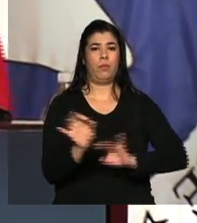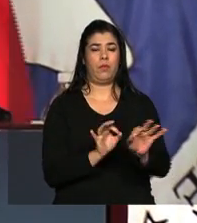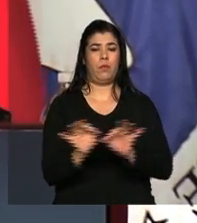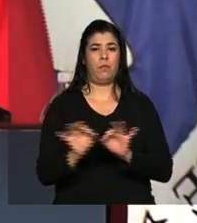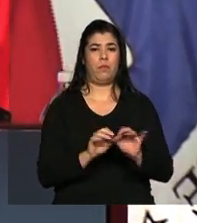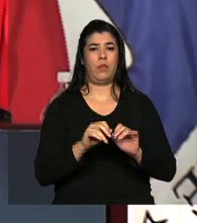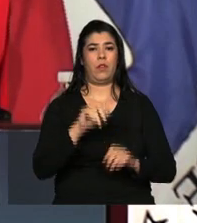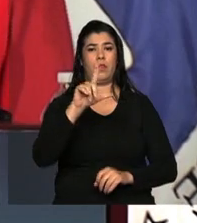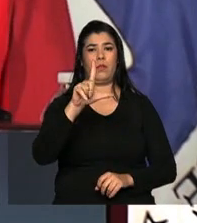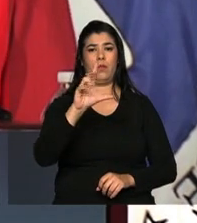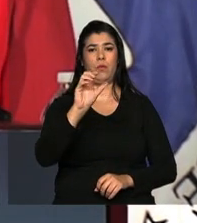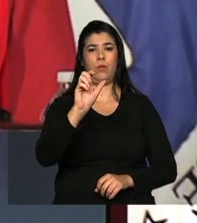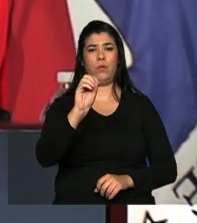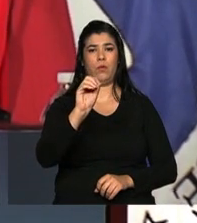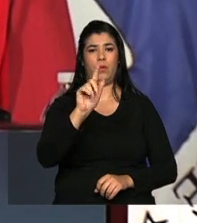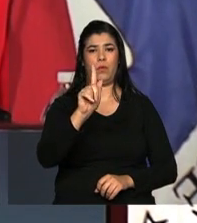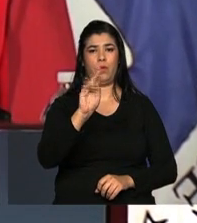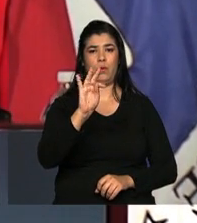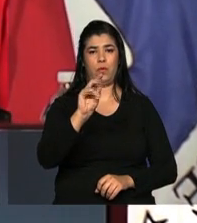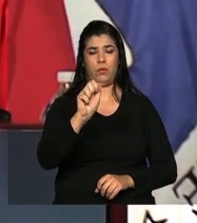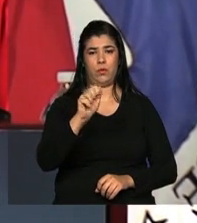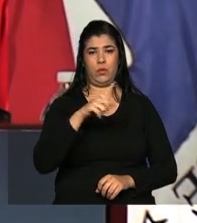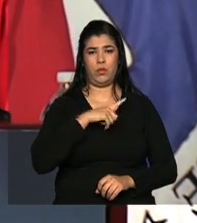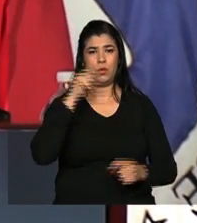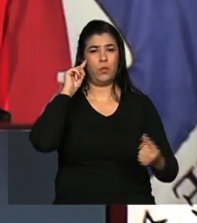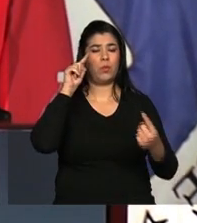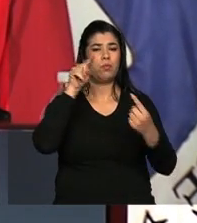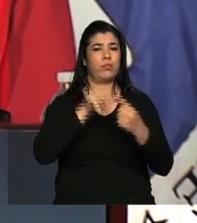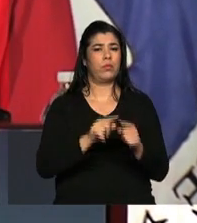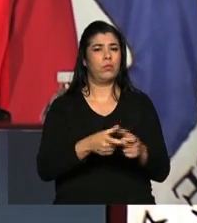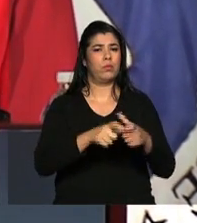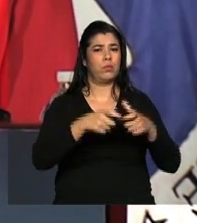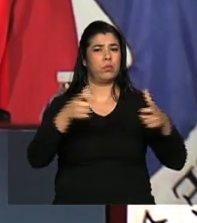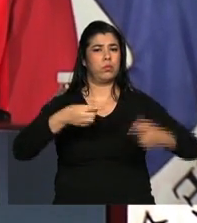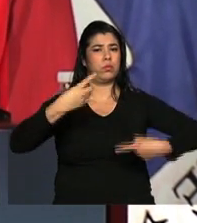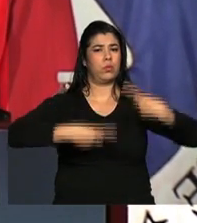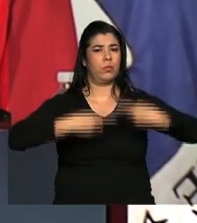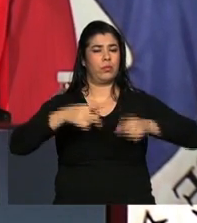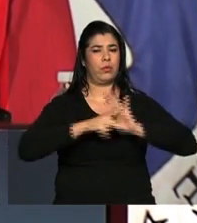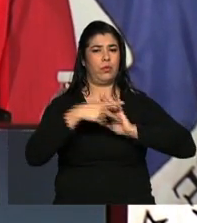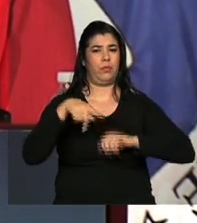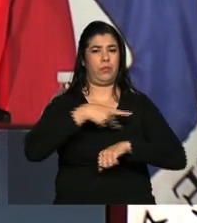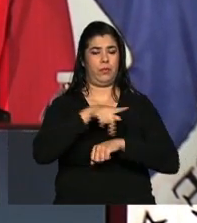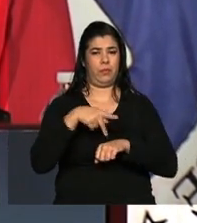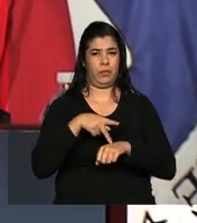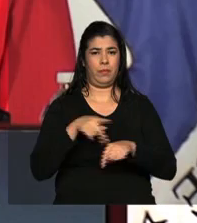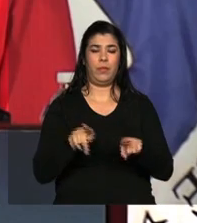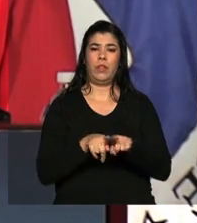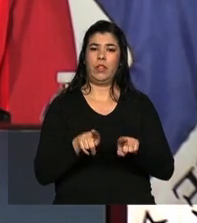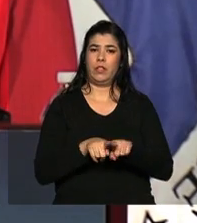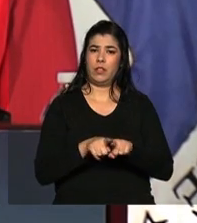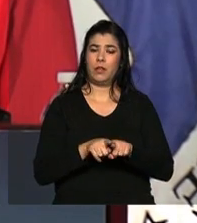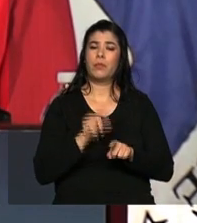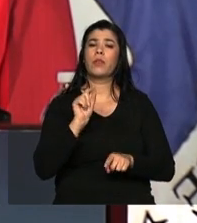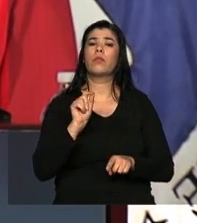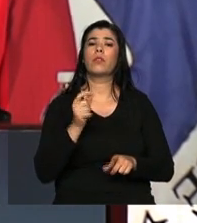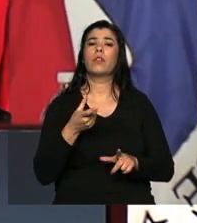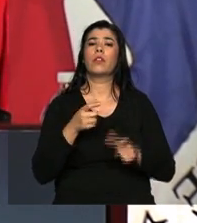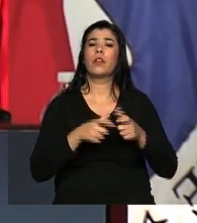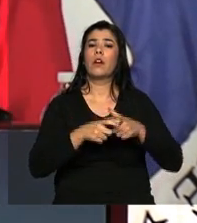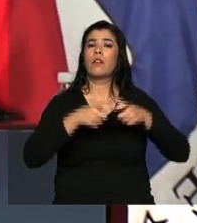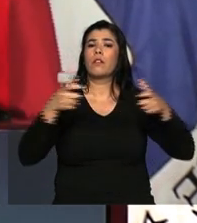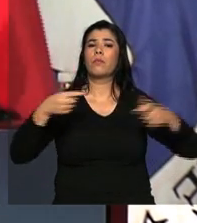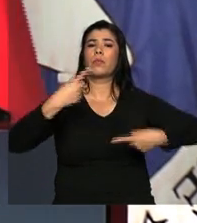logística têm como objetivo ampliar a competitividade do país, ampliar a competitividade de